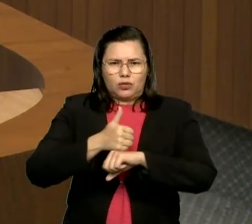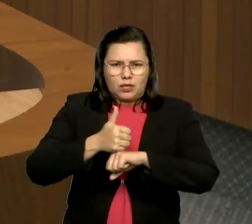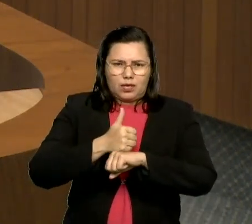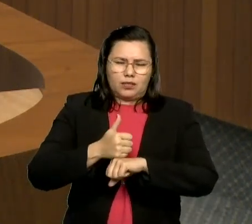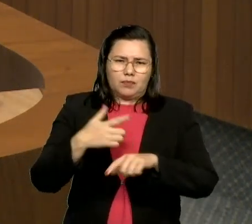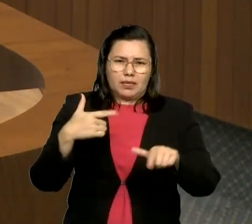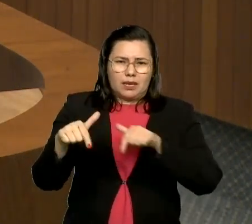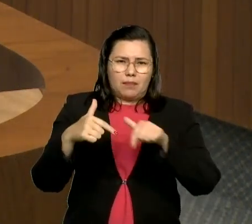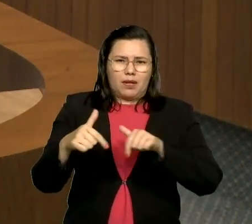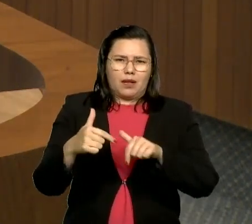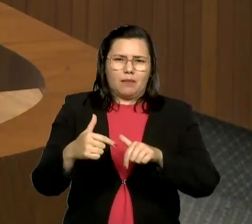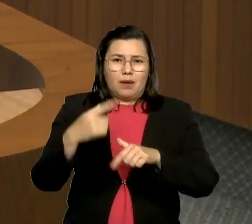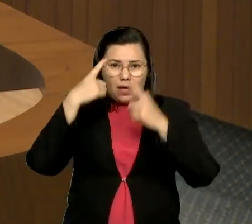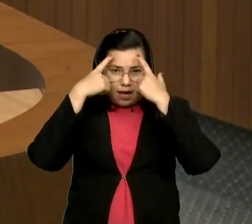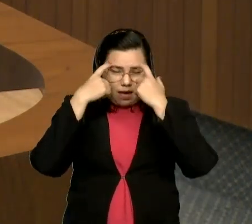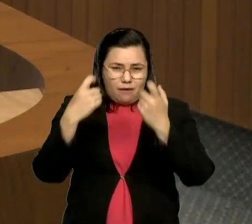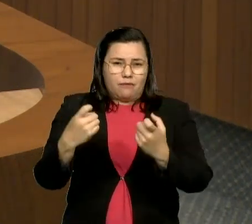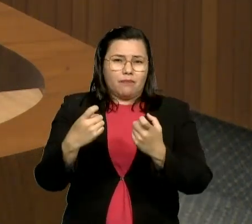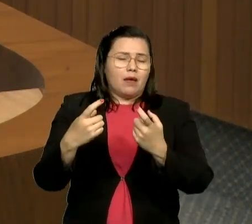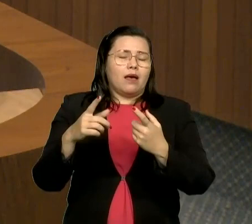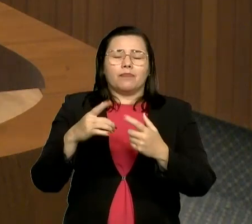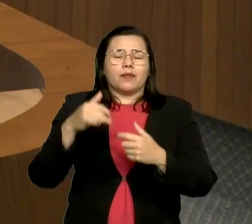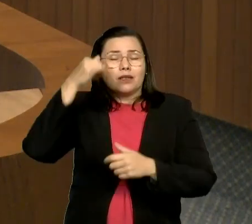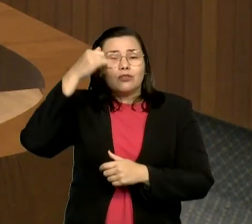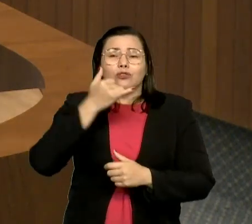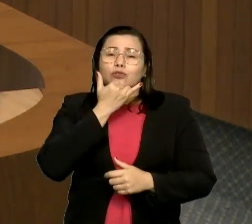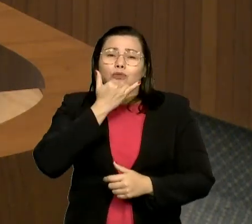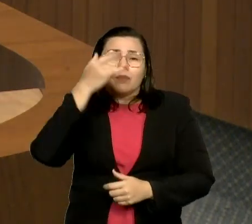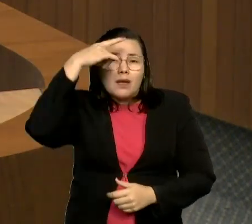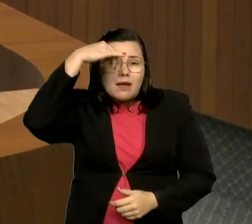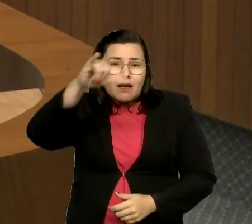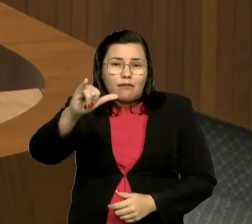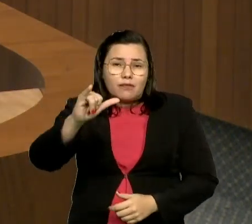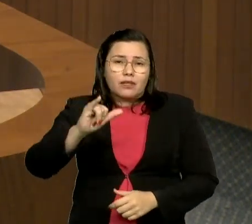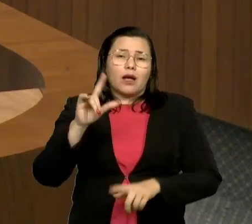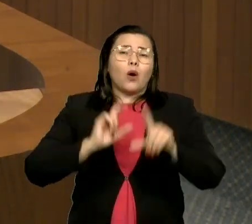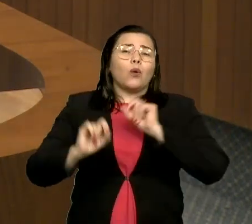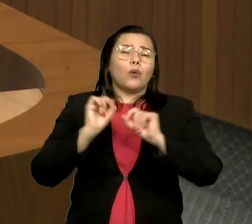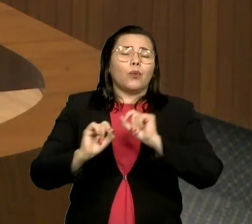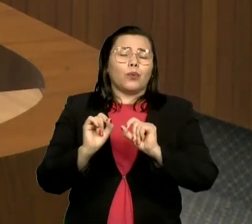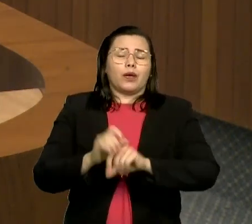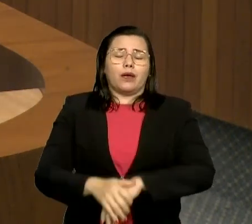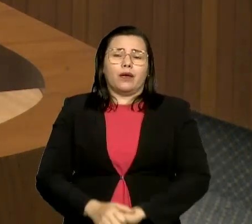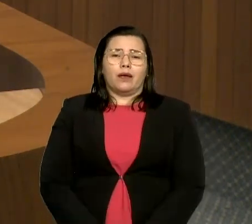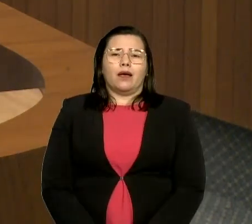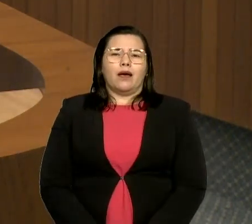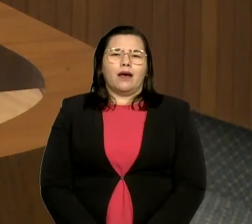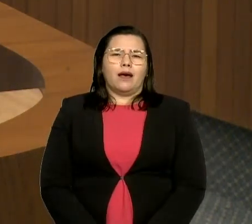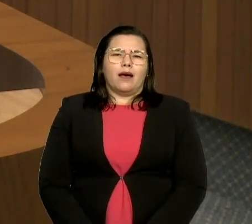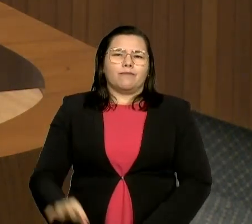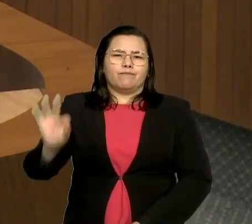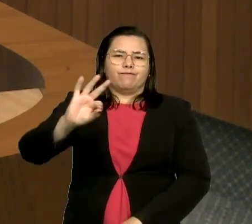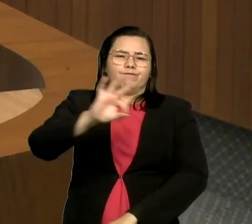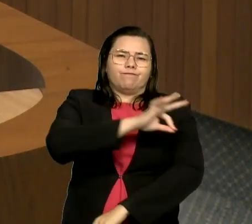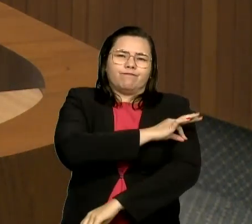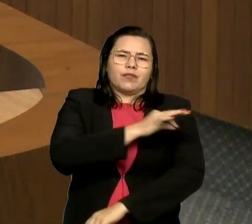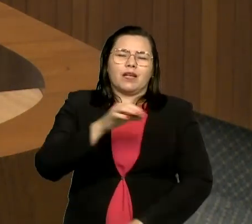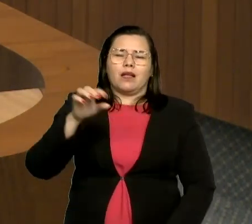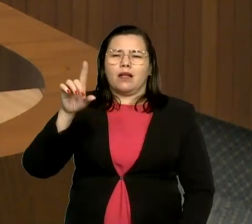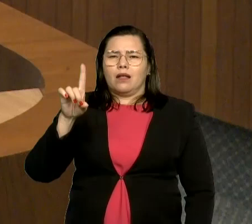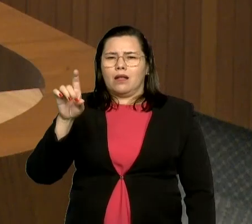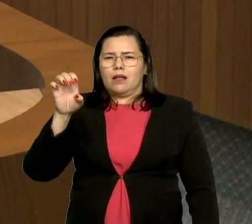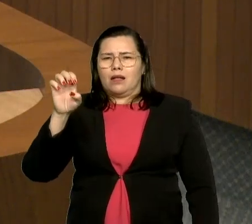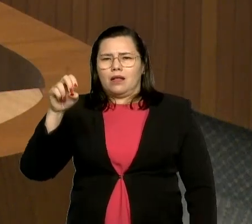passado, no ano retrasado, em 2022, Bolsonaro contratou mais de 4 mil. Lula, este